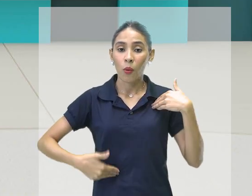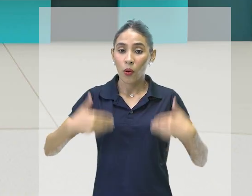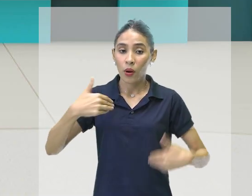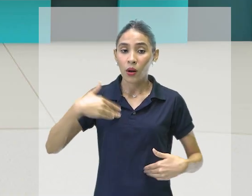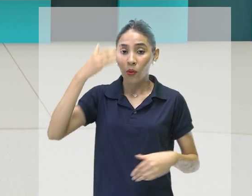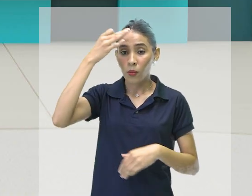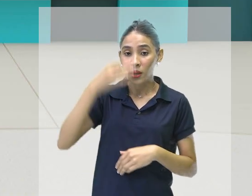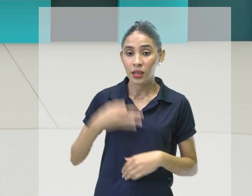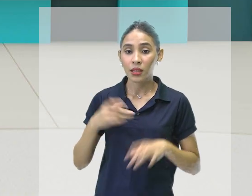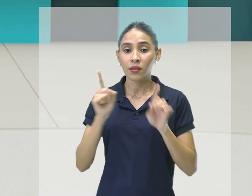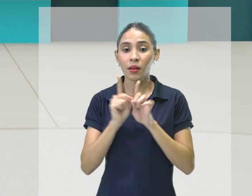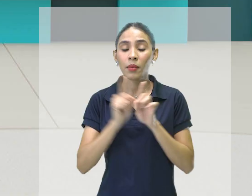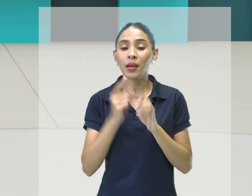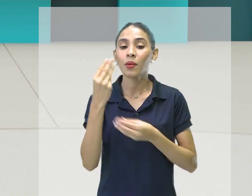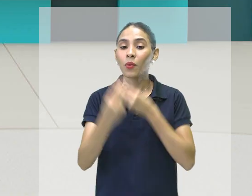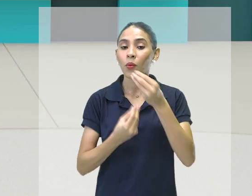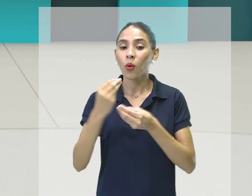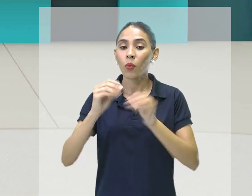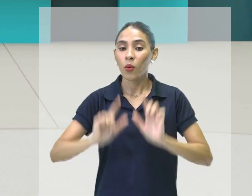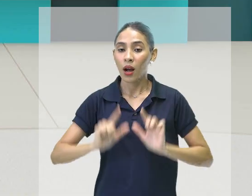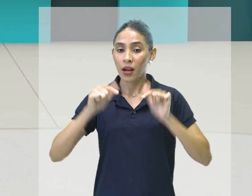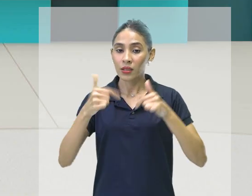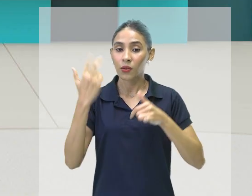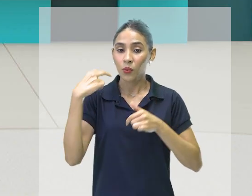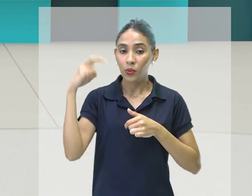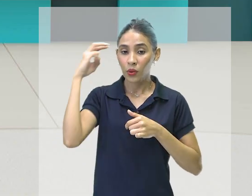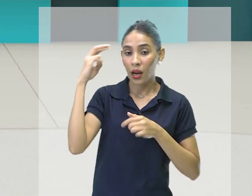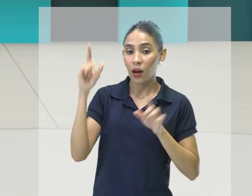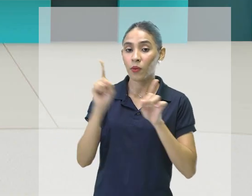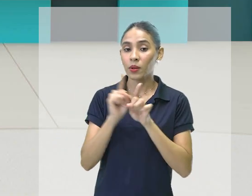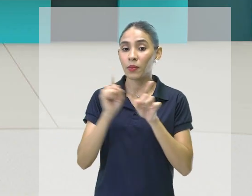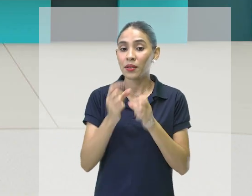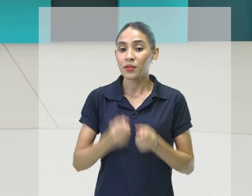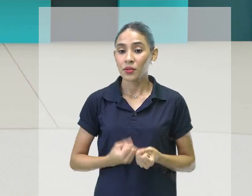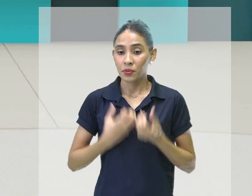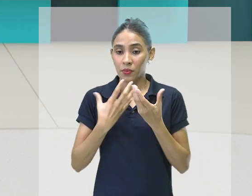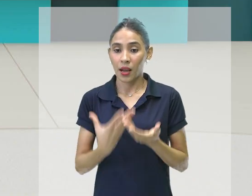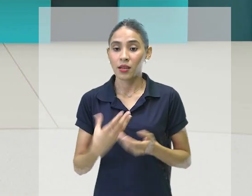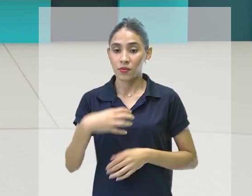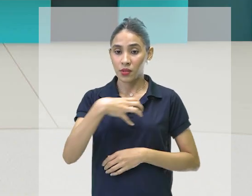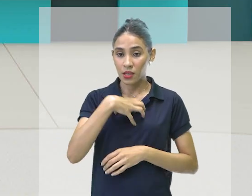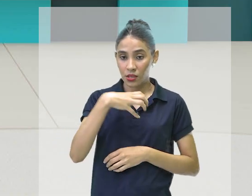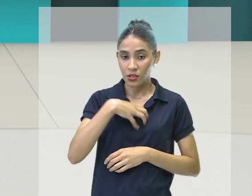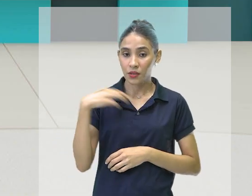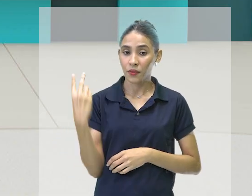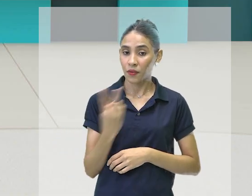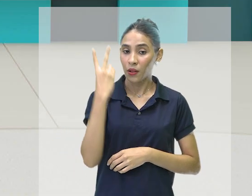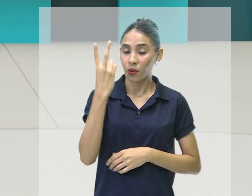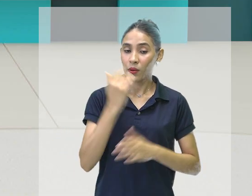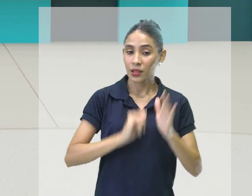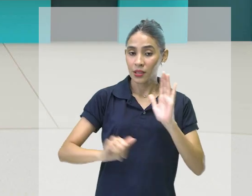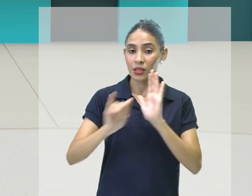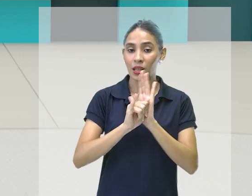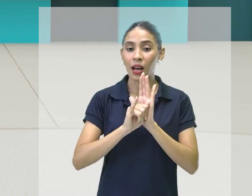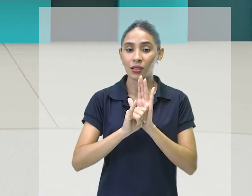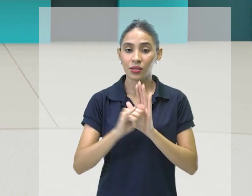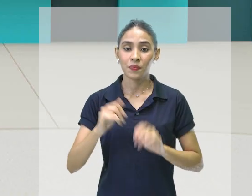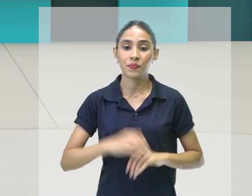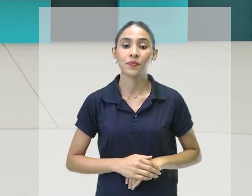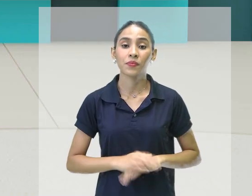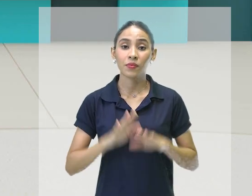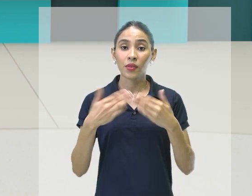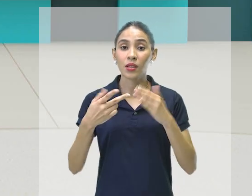práticas corporais, compreendendo-as como manifestações culturais que expressam sentidos, valores